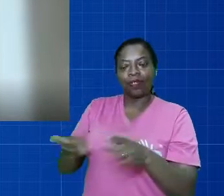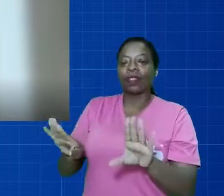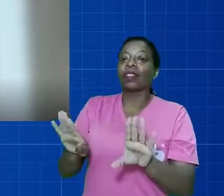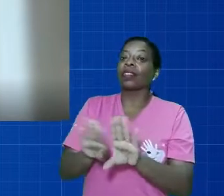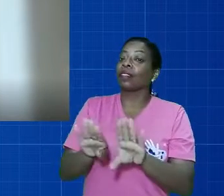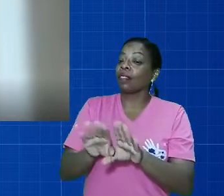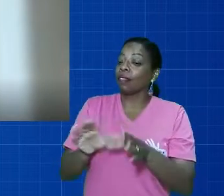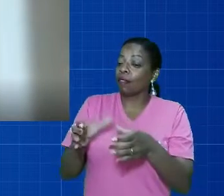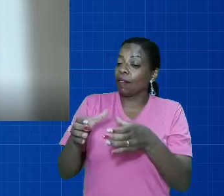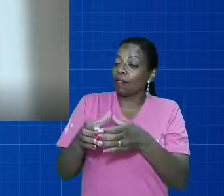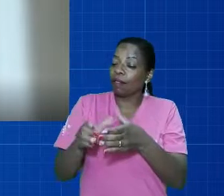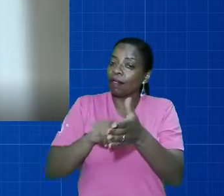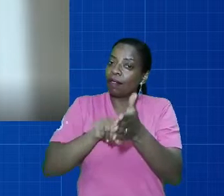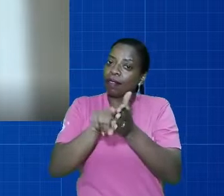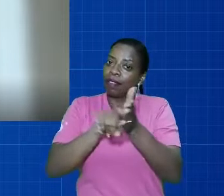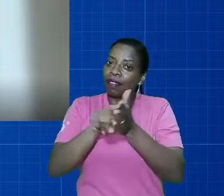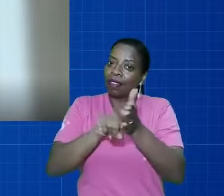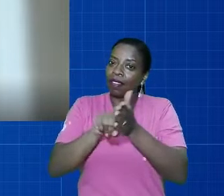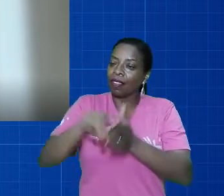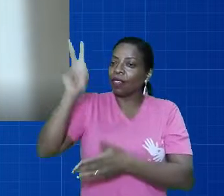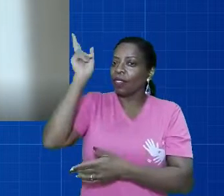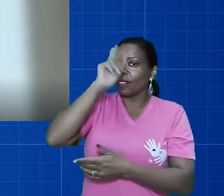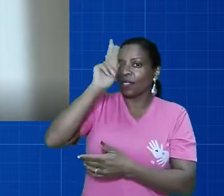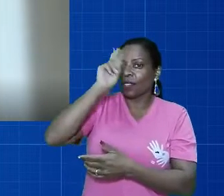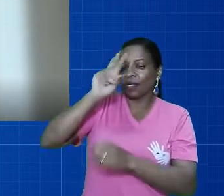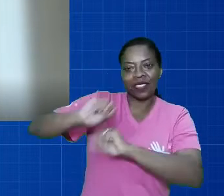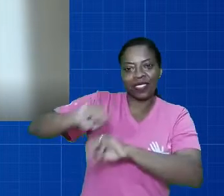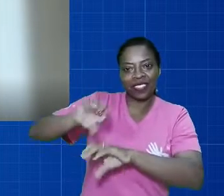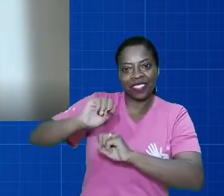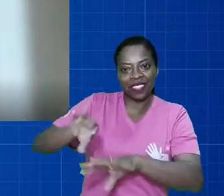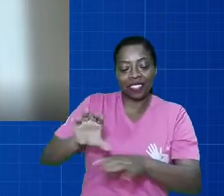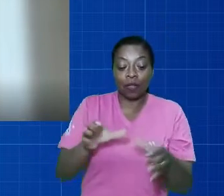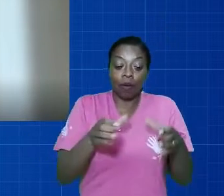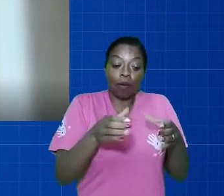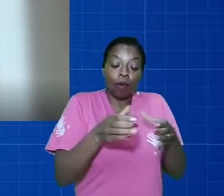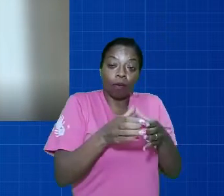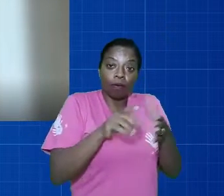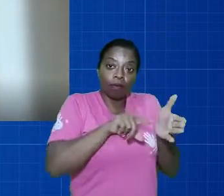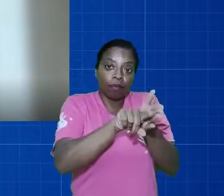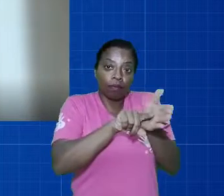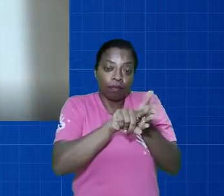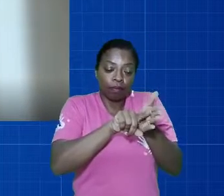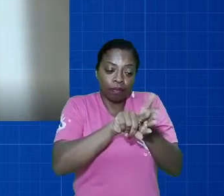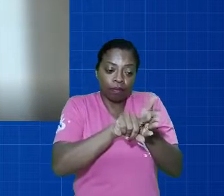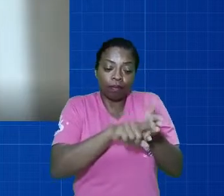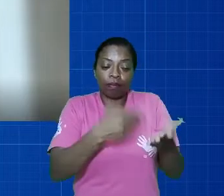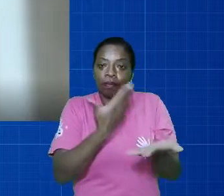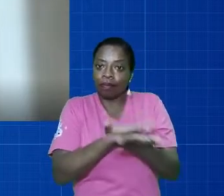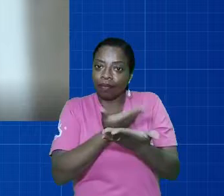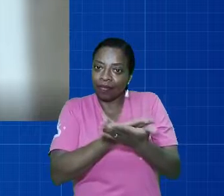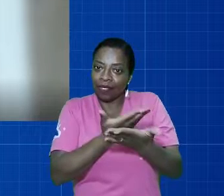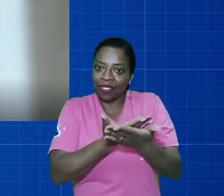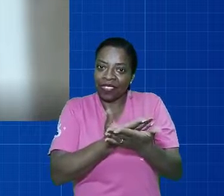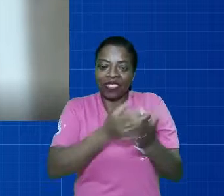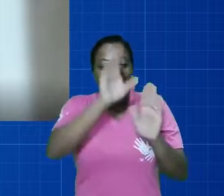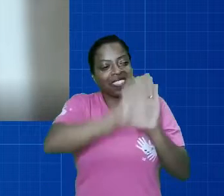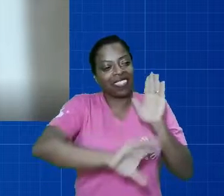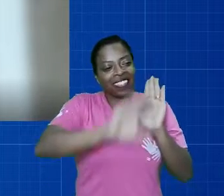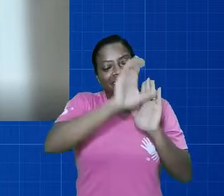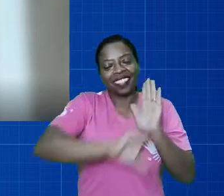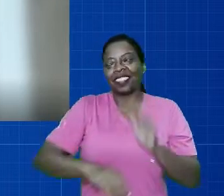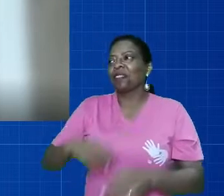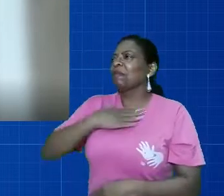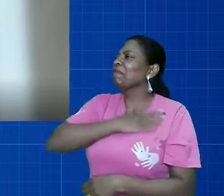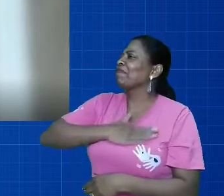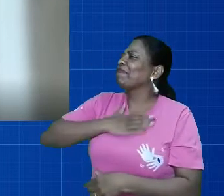História Intelectual e Educação e do Grupo de Estudos de Currículo. Professor Rossano Silva, seja